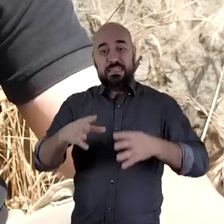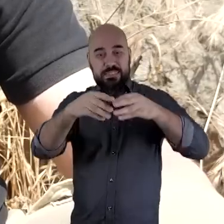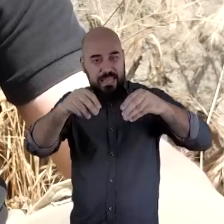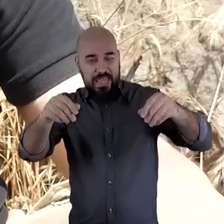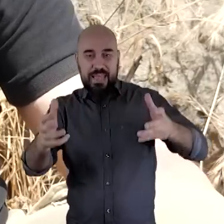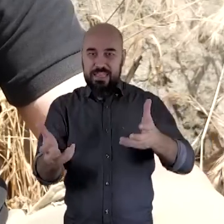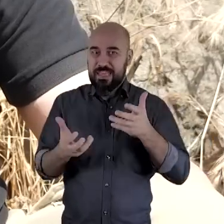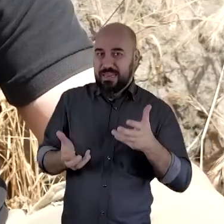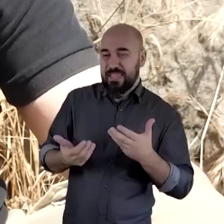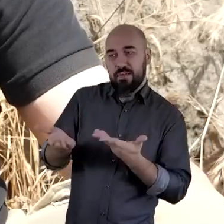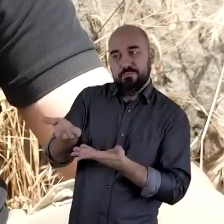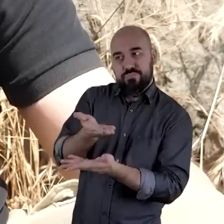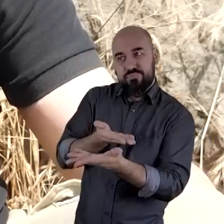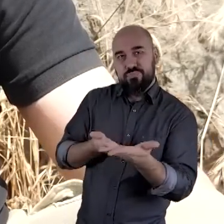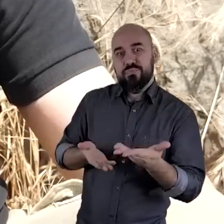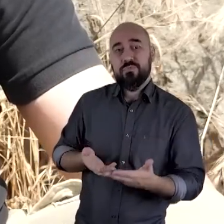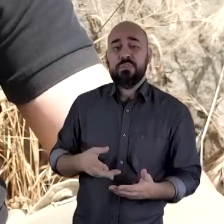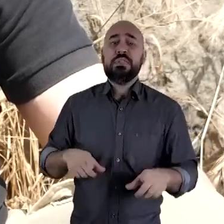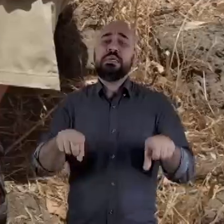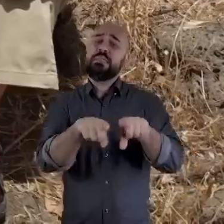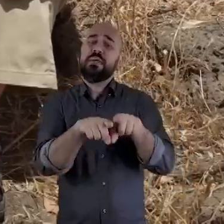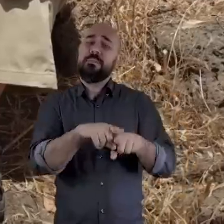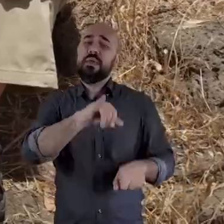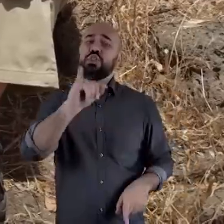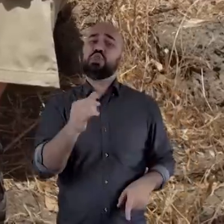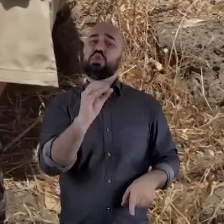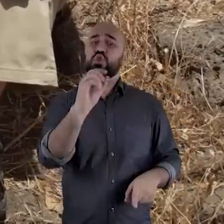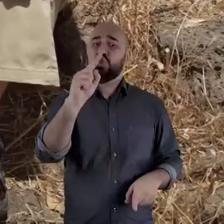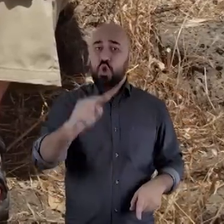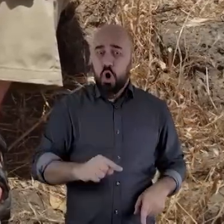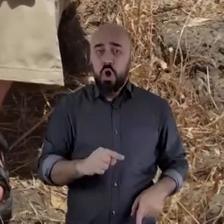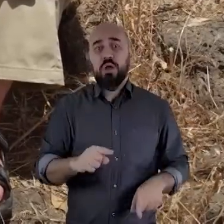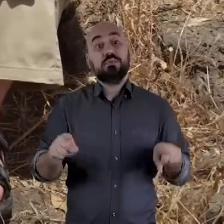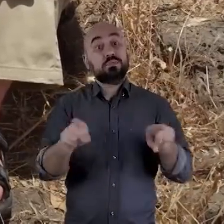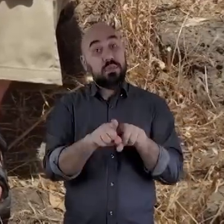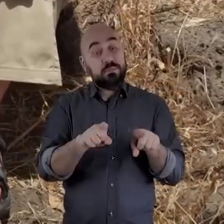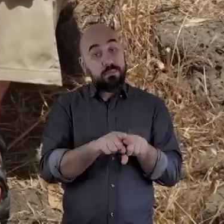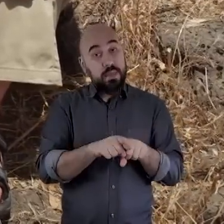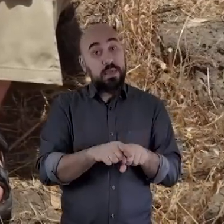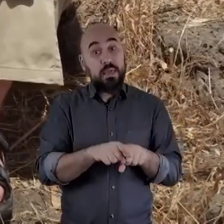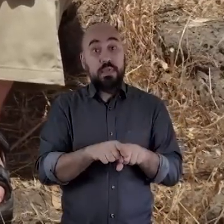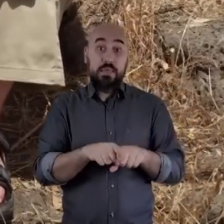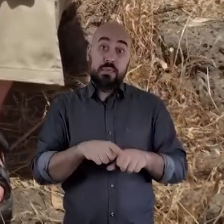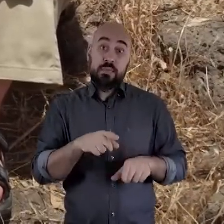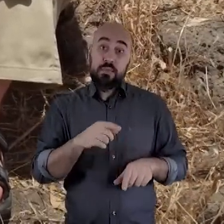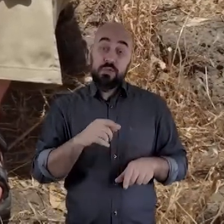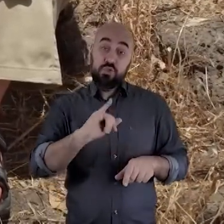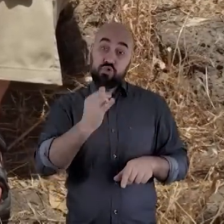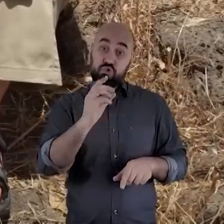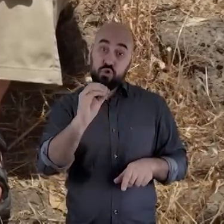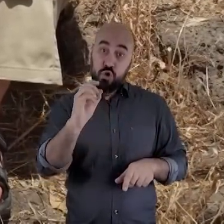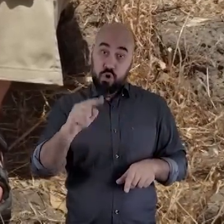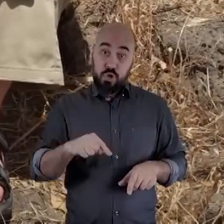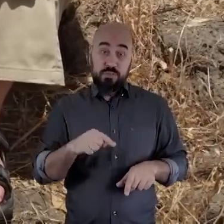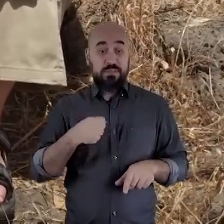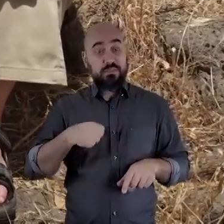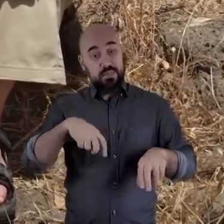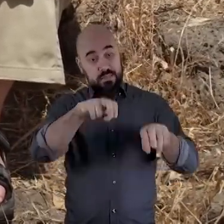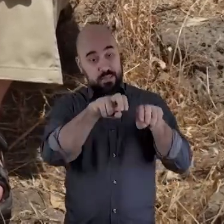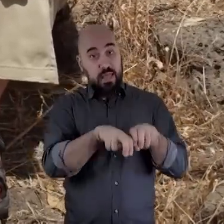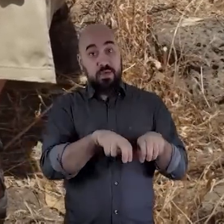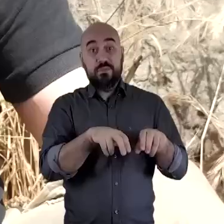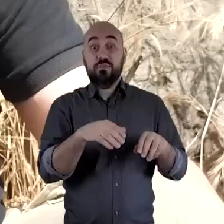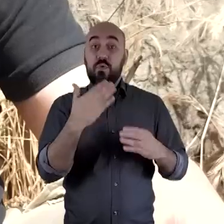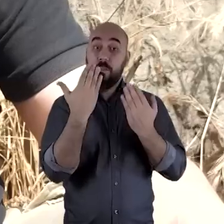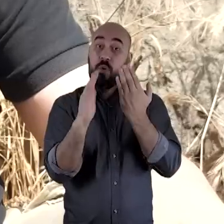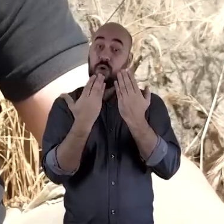que Jó, a história de Jó também é mencionada, que Jó estava entre aqueles que se sentavam nos portões da cidade. Quer dizer que